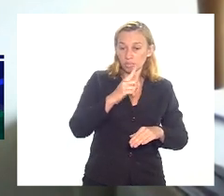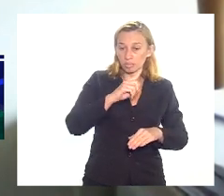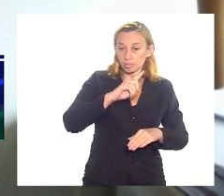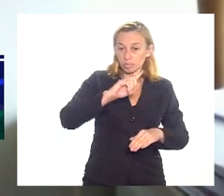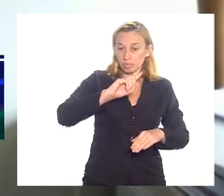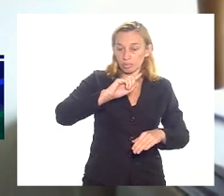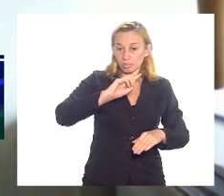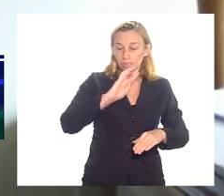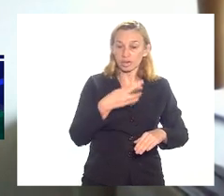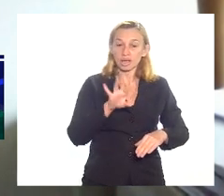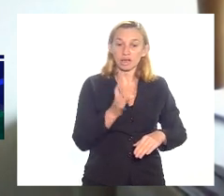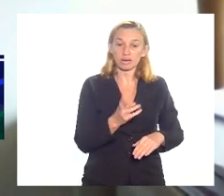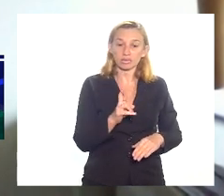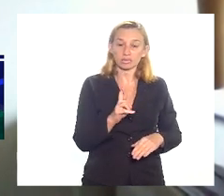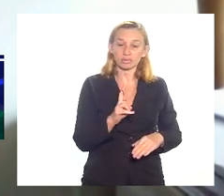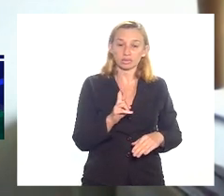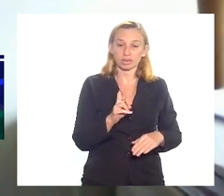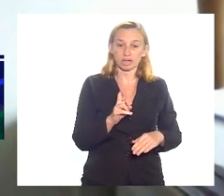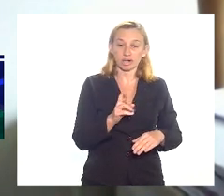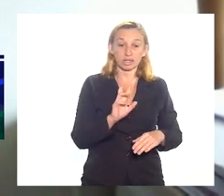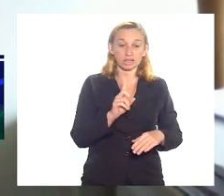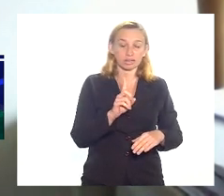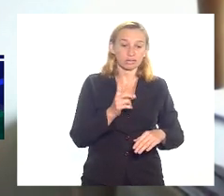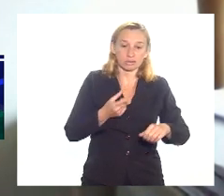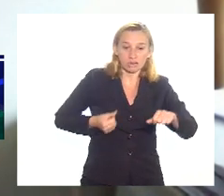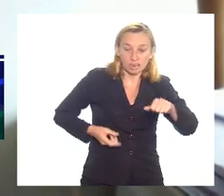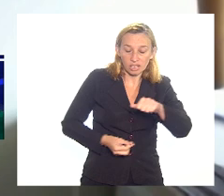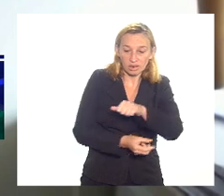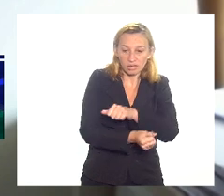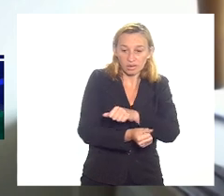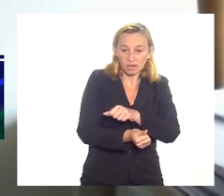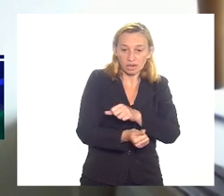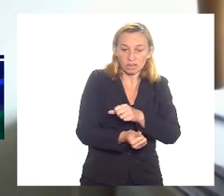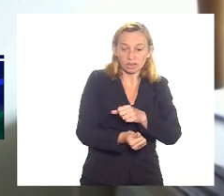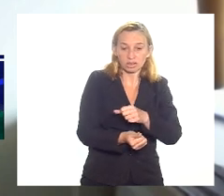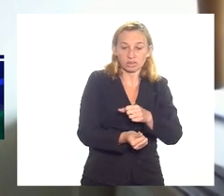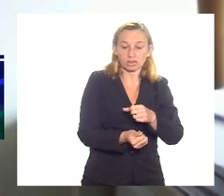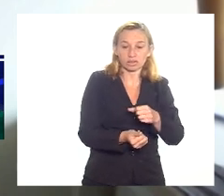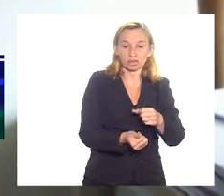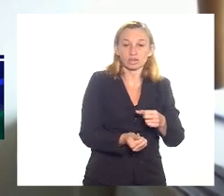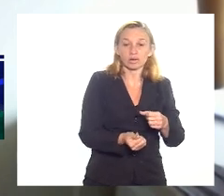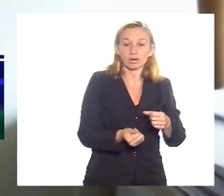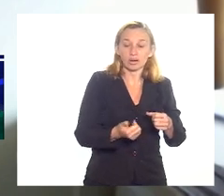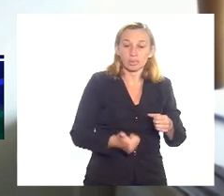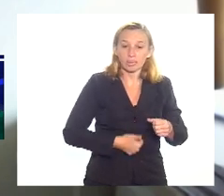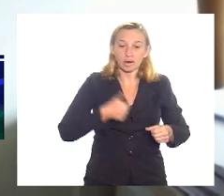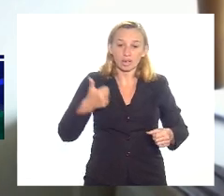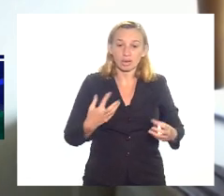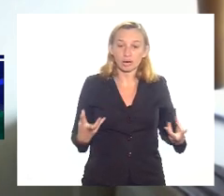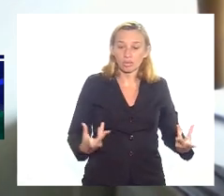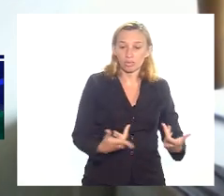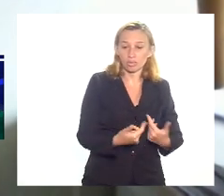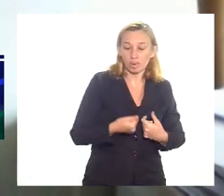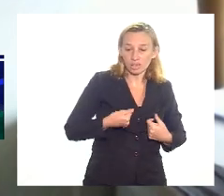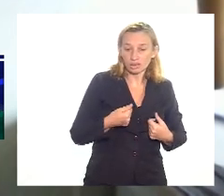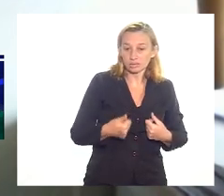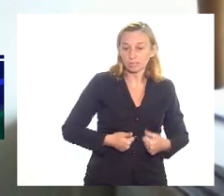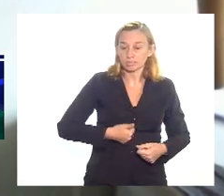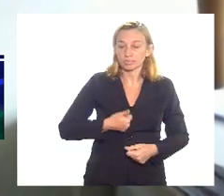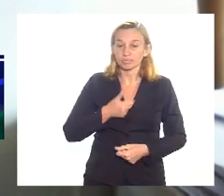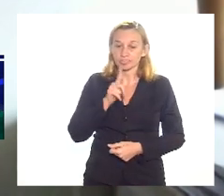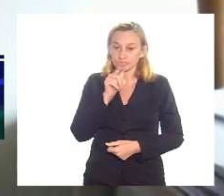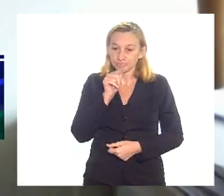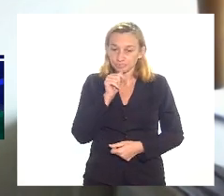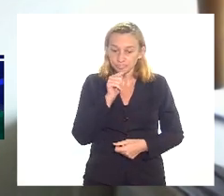não reinveste esse lucro líquido para melhorar a qualidade da água e a captação do esgoto.